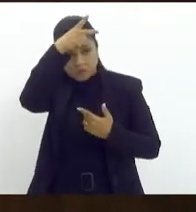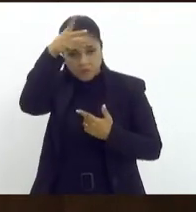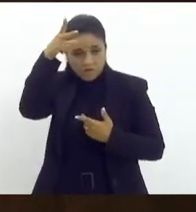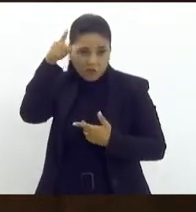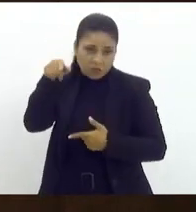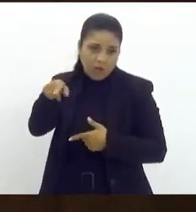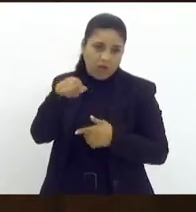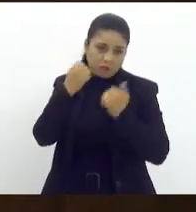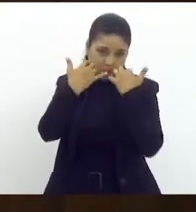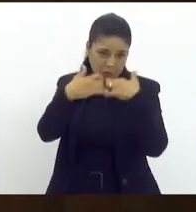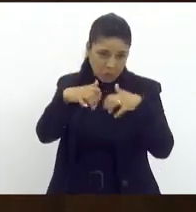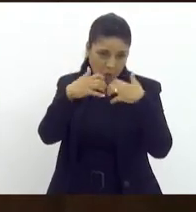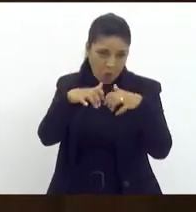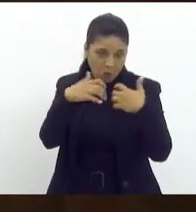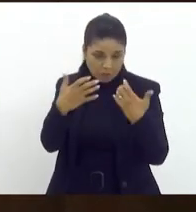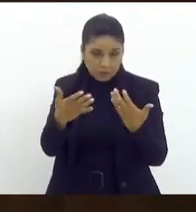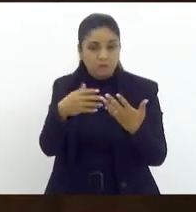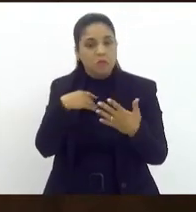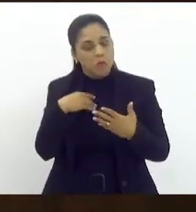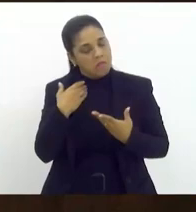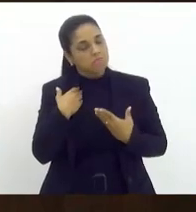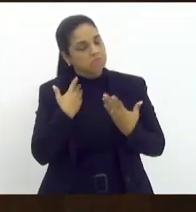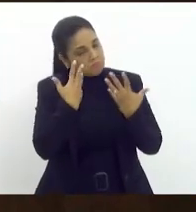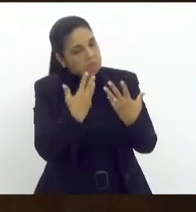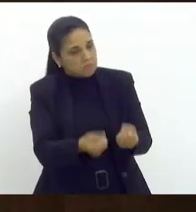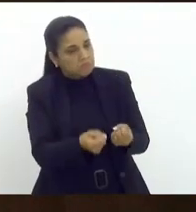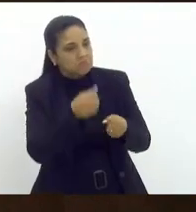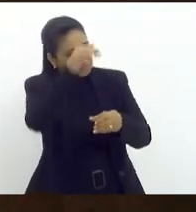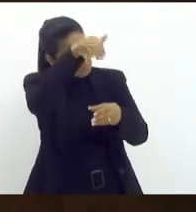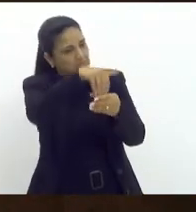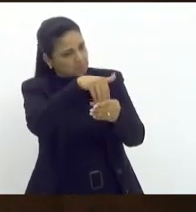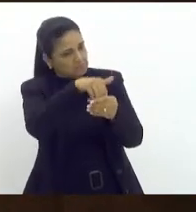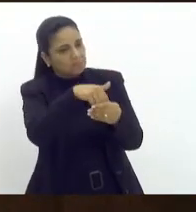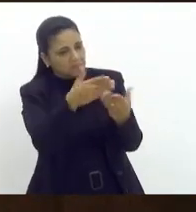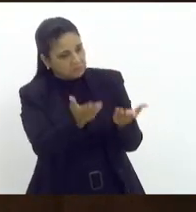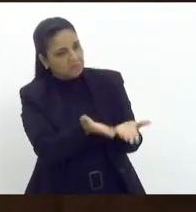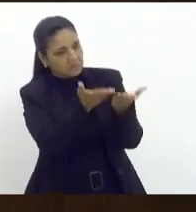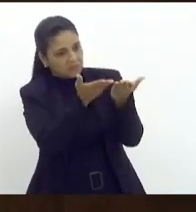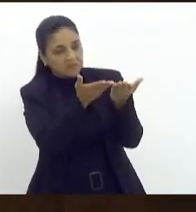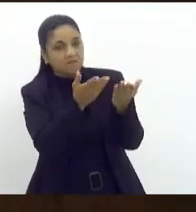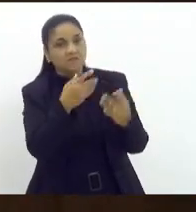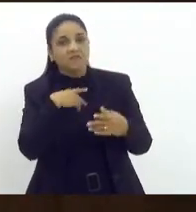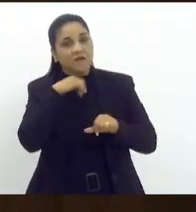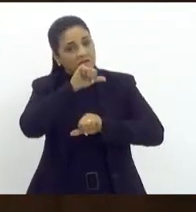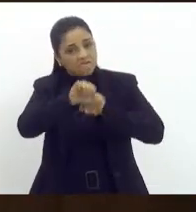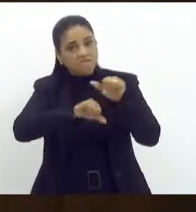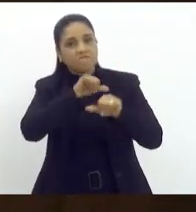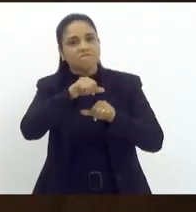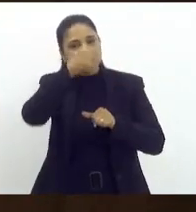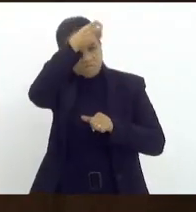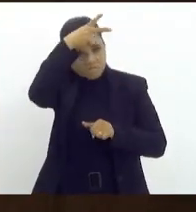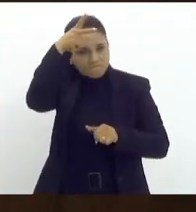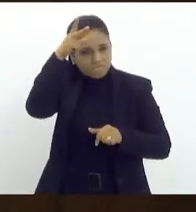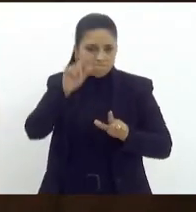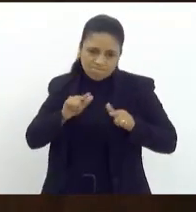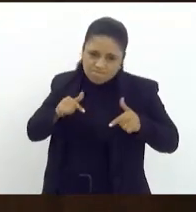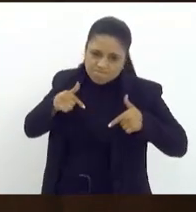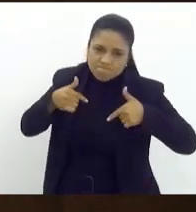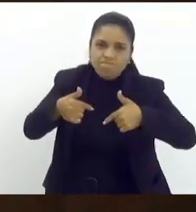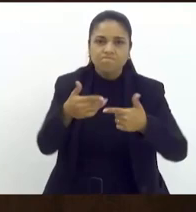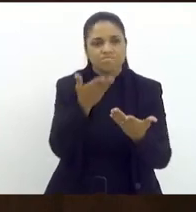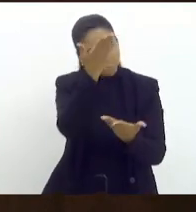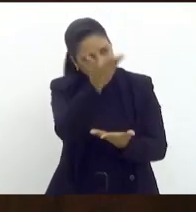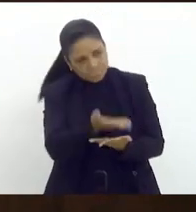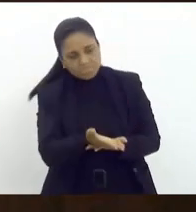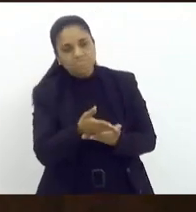Petrópolis e fazemos votos que assim seja ele vai virar prefeito de Petrópolis é guerreiro é combativo né